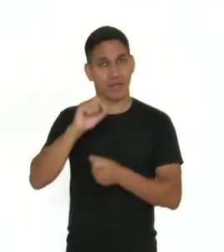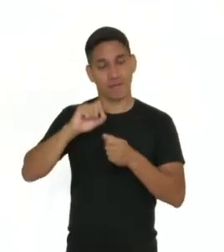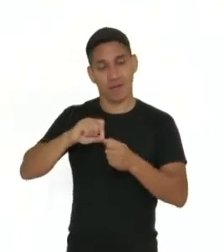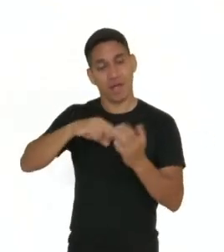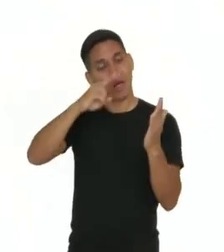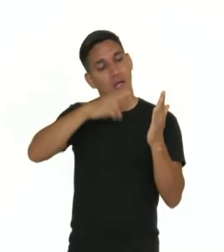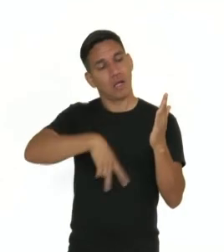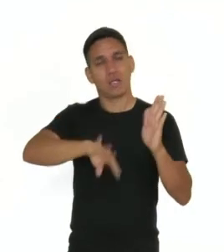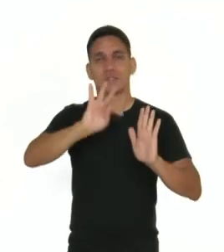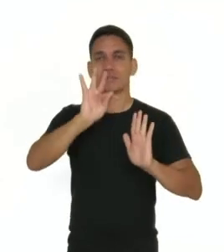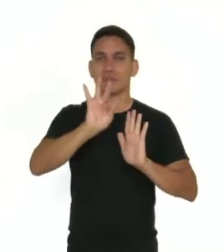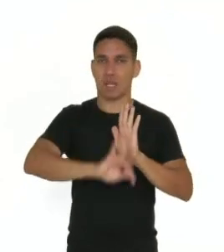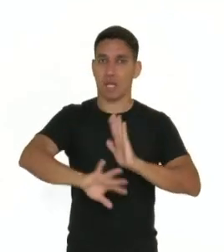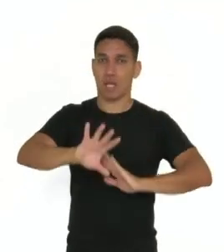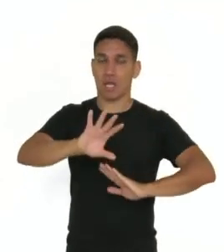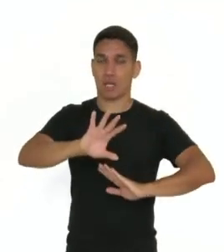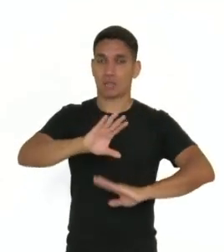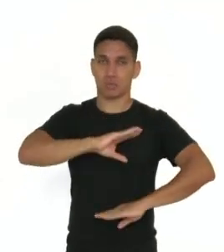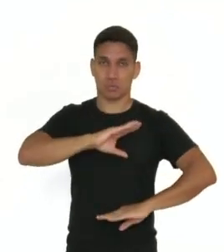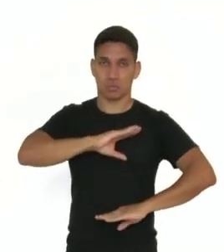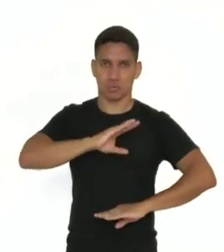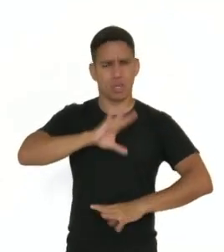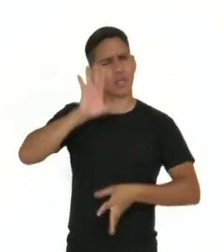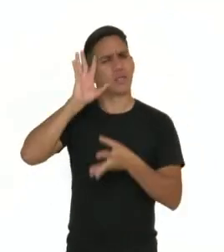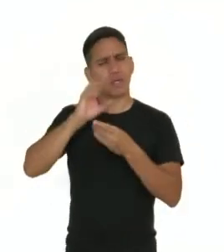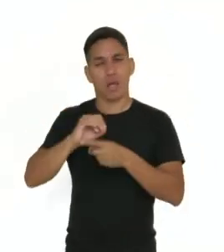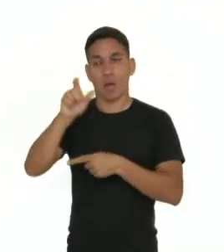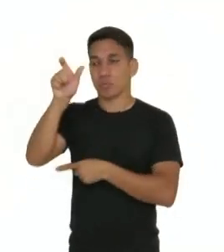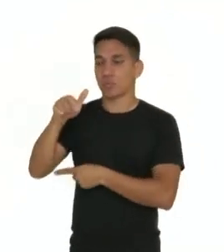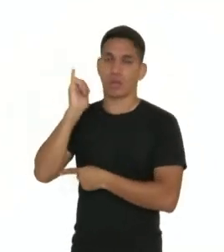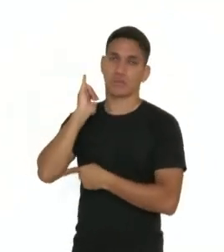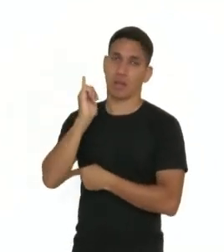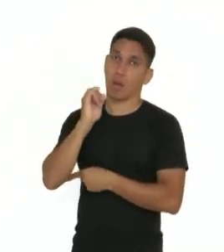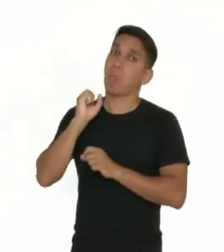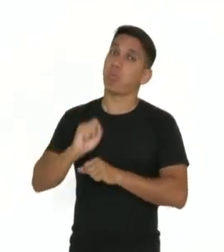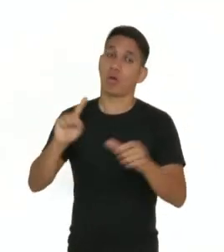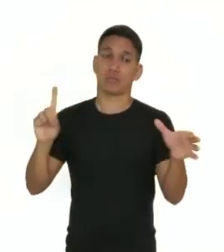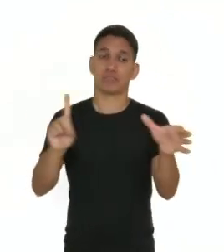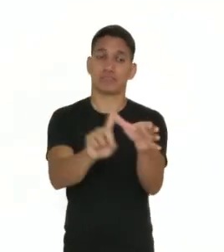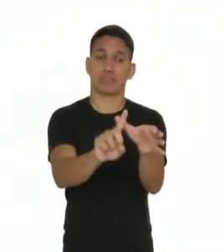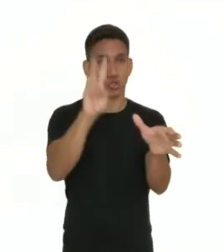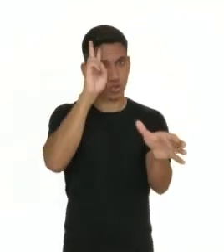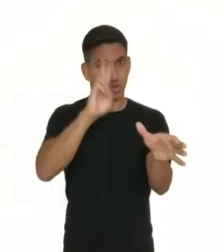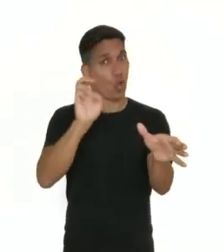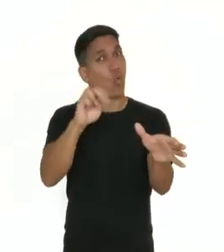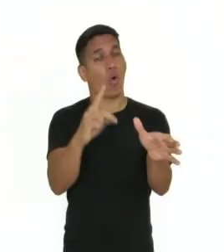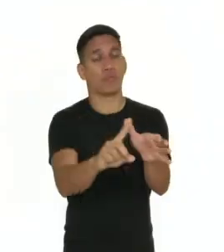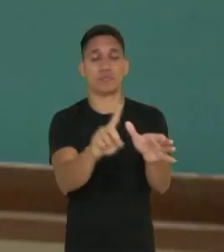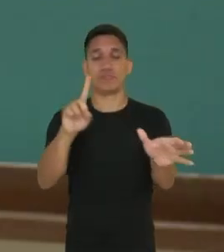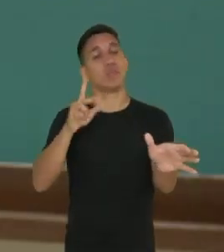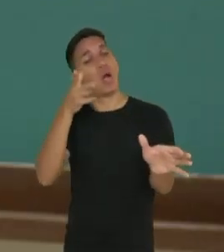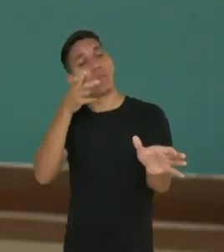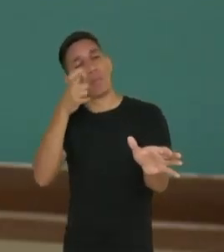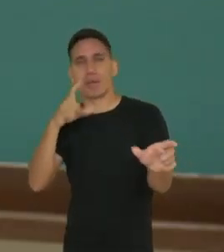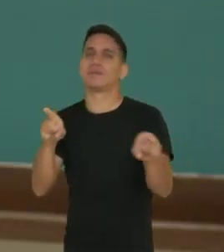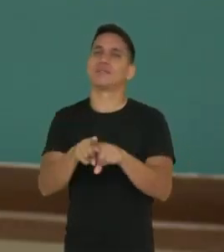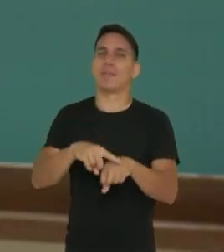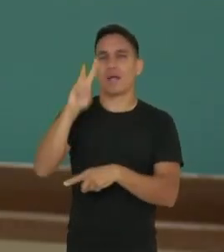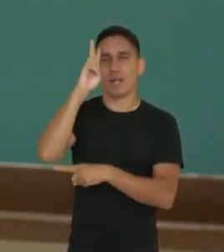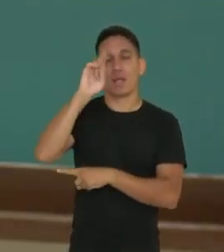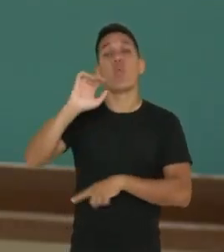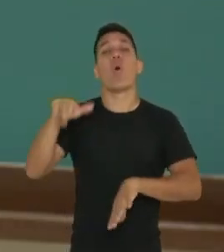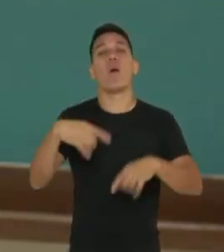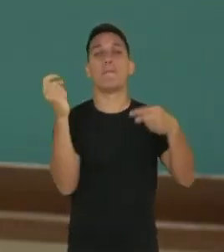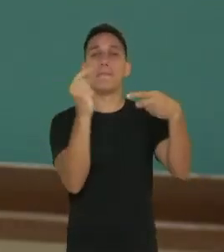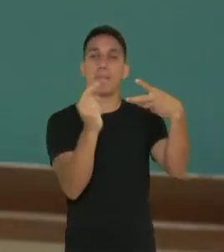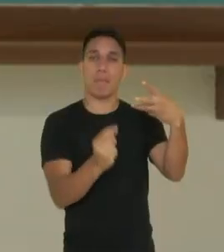leitura de um caso, compreendemos que o narrador pode ou não participar da história e também recordamos as características presentes